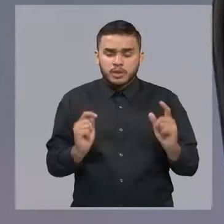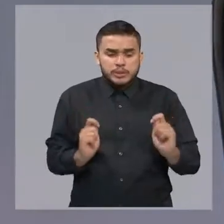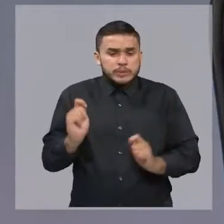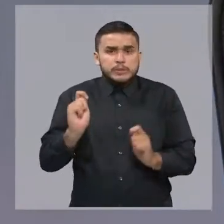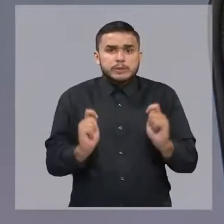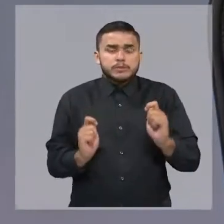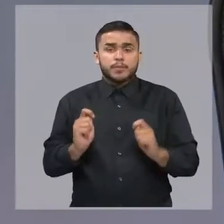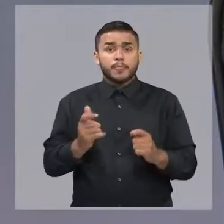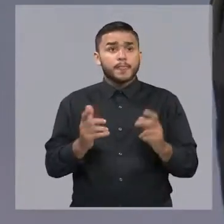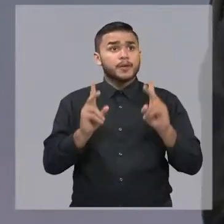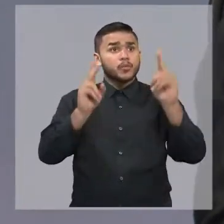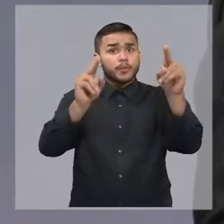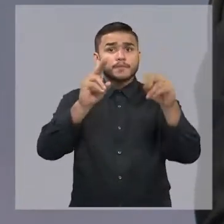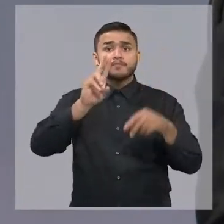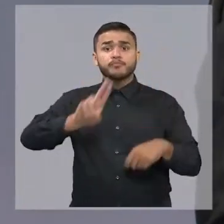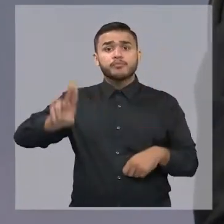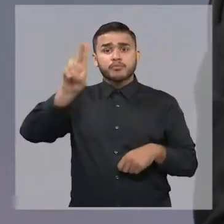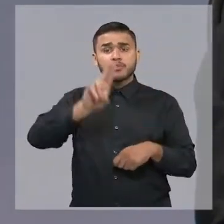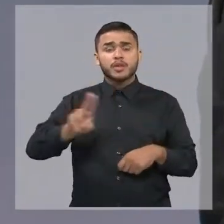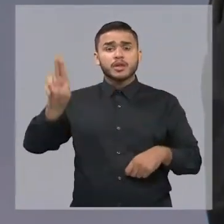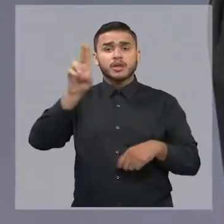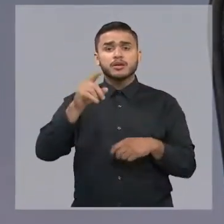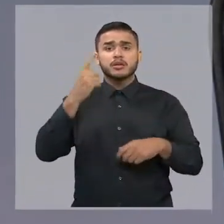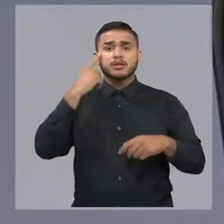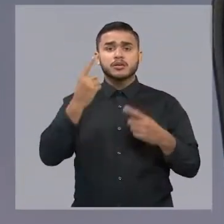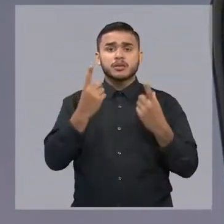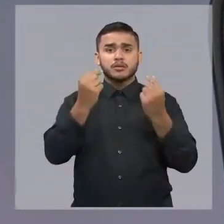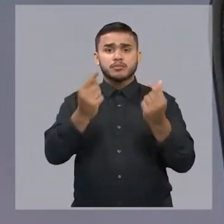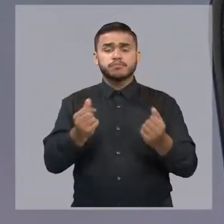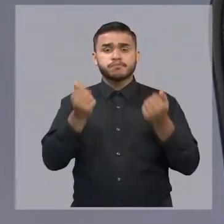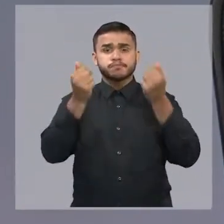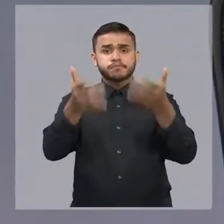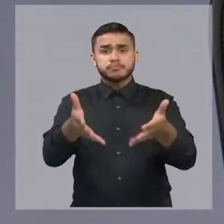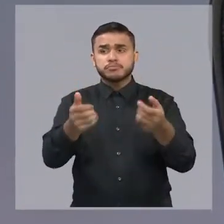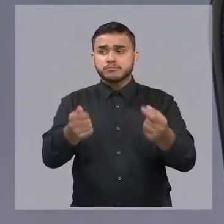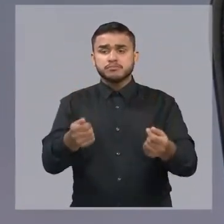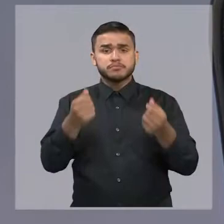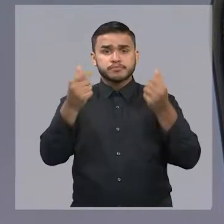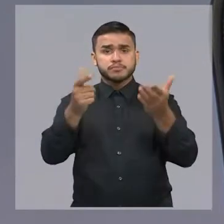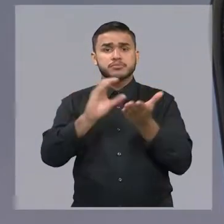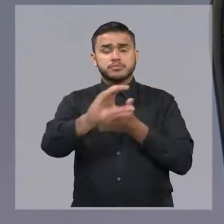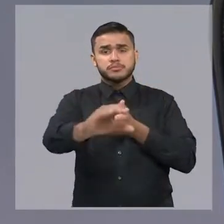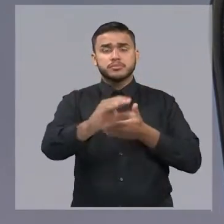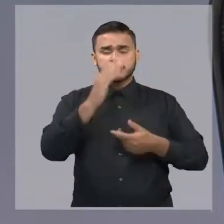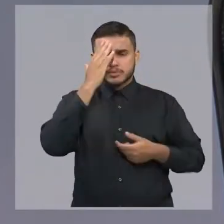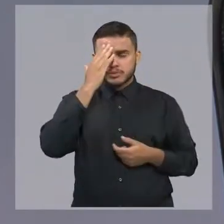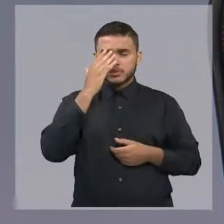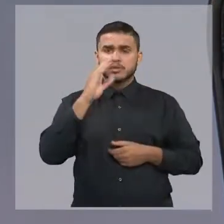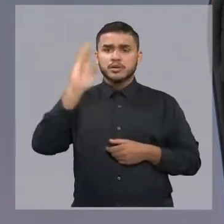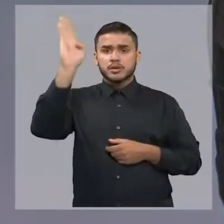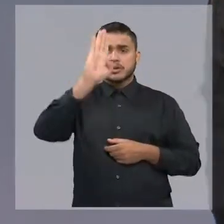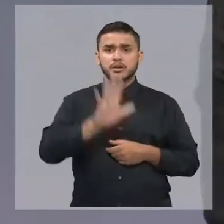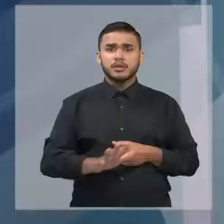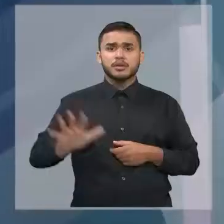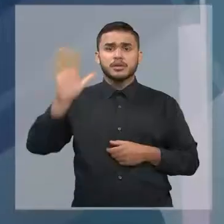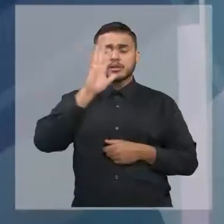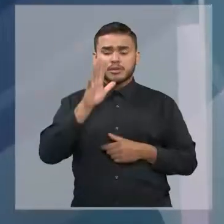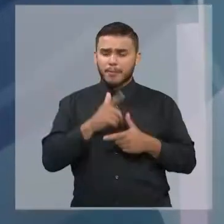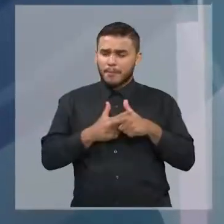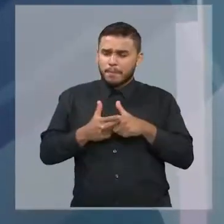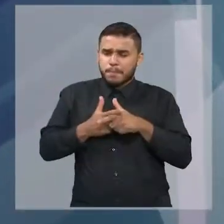nada mais é do que um elemento de gasto do Estado. Então, o Brasil passou por um choque